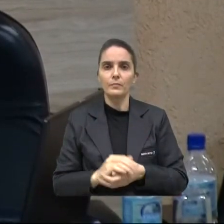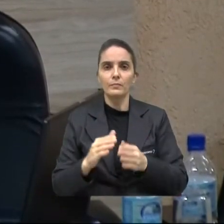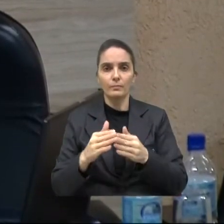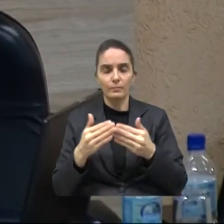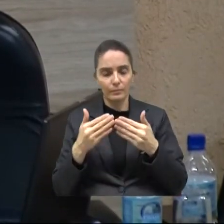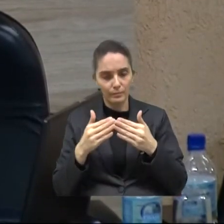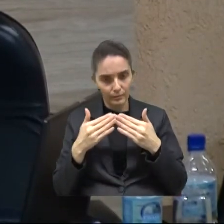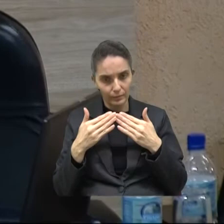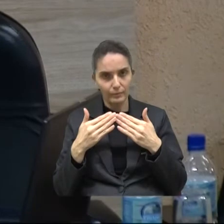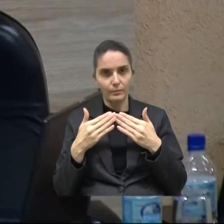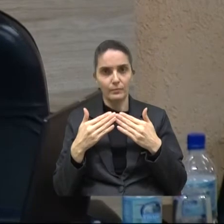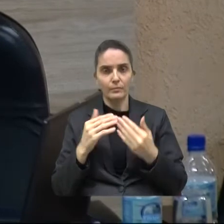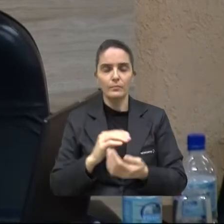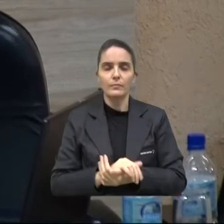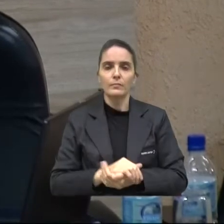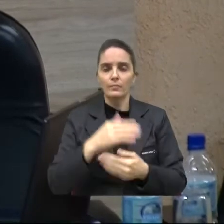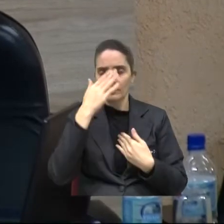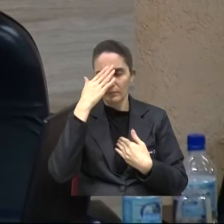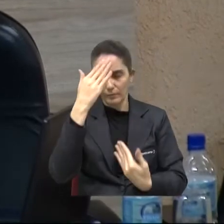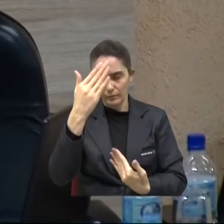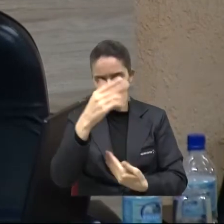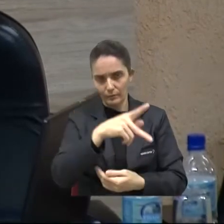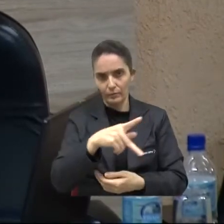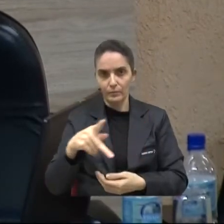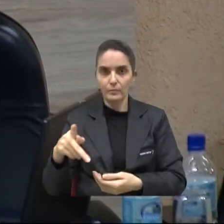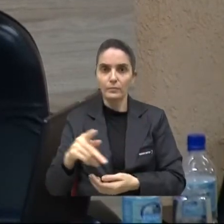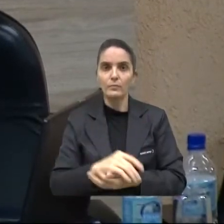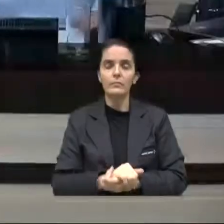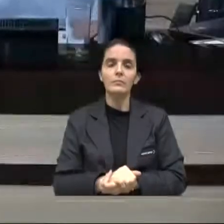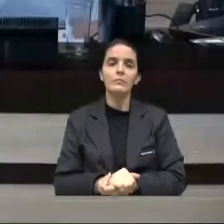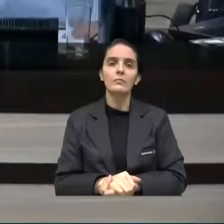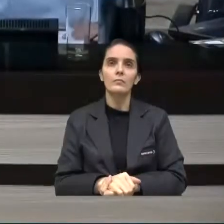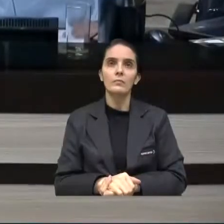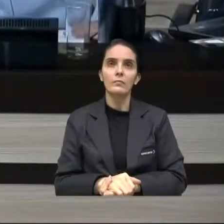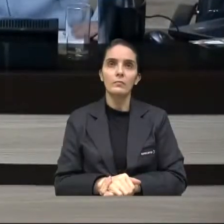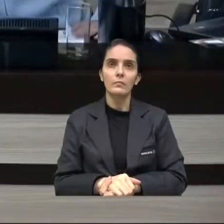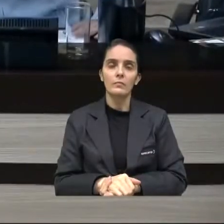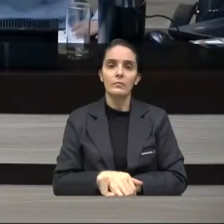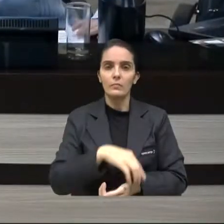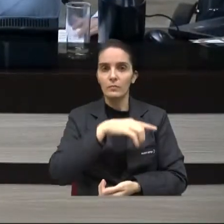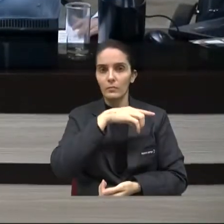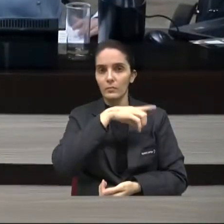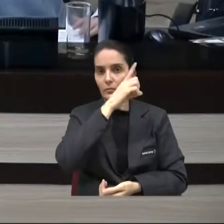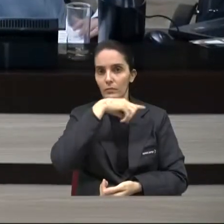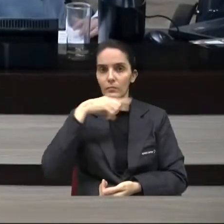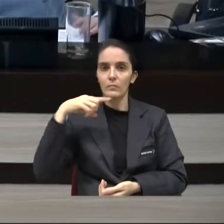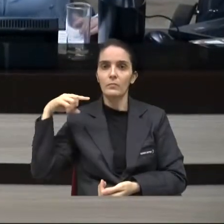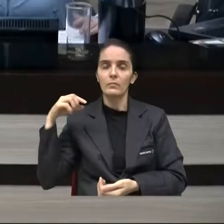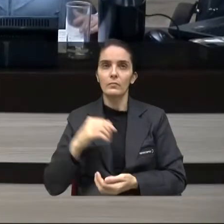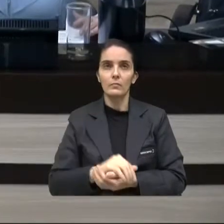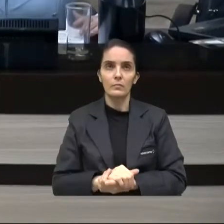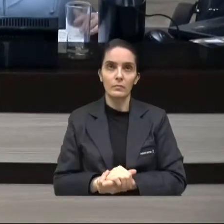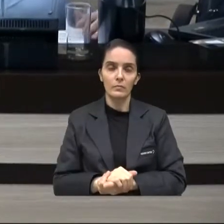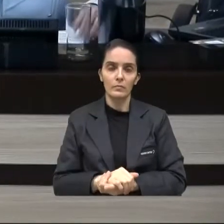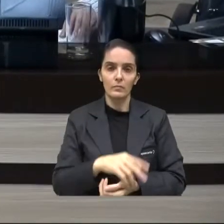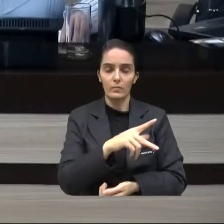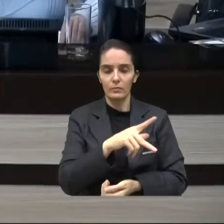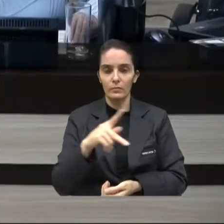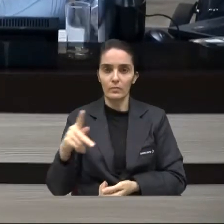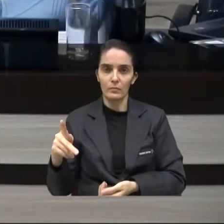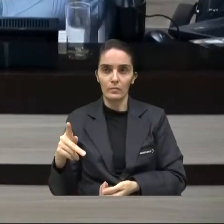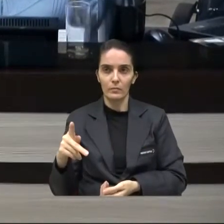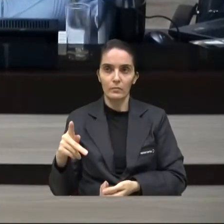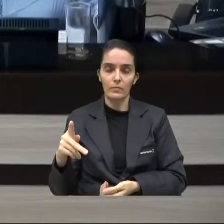retirada, por favor. Muito obrigada, senhor presidente. Questão de ordem, vereadora Mayra Costa. Senhor presidente,